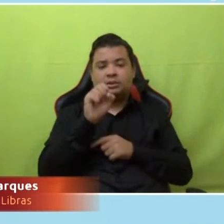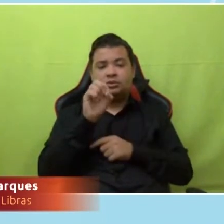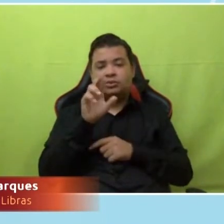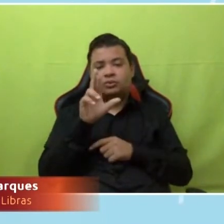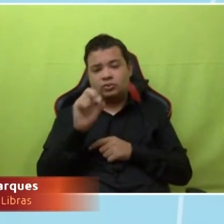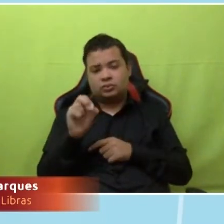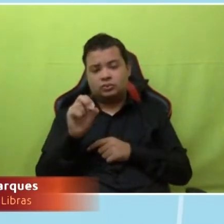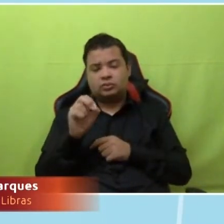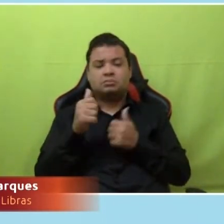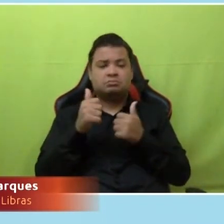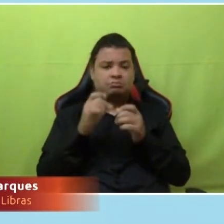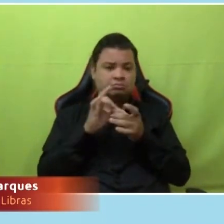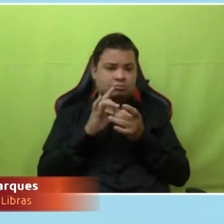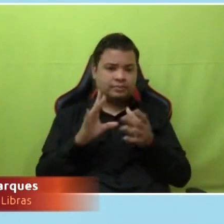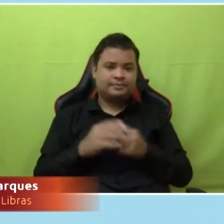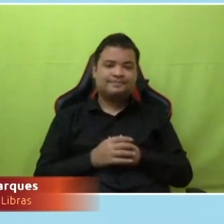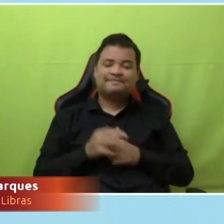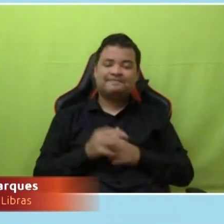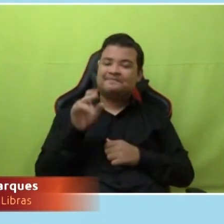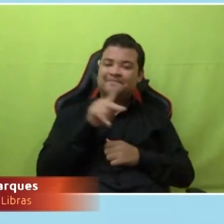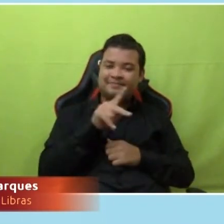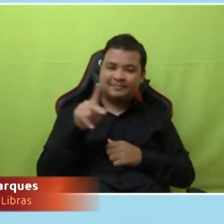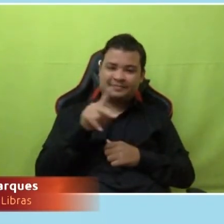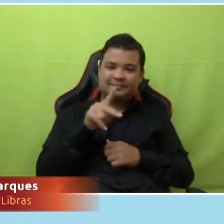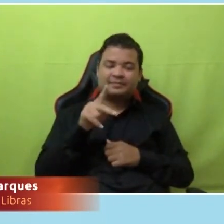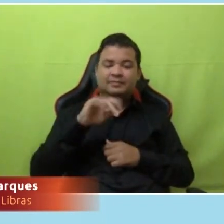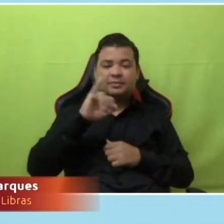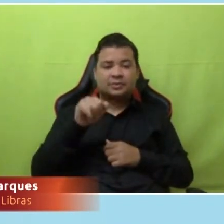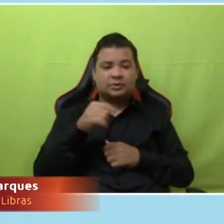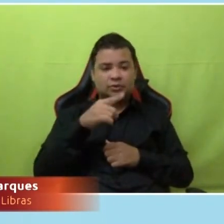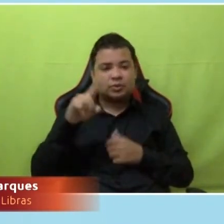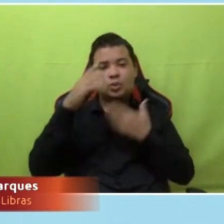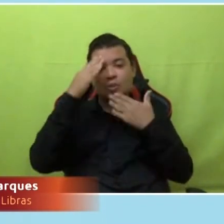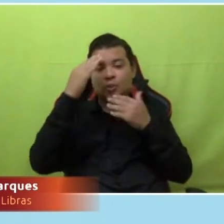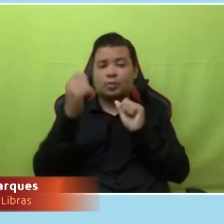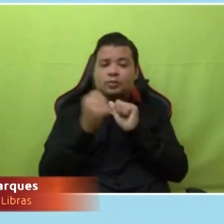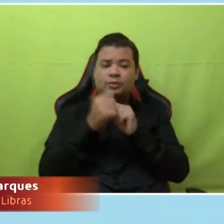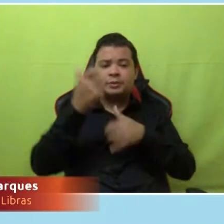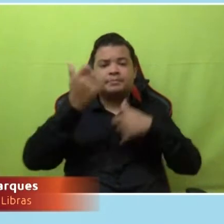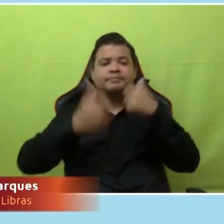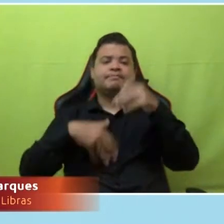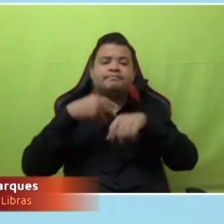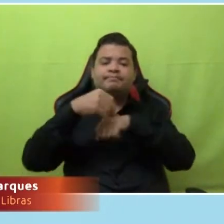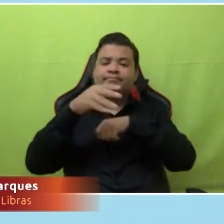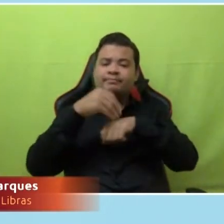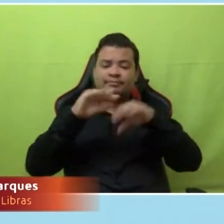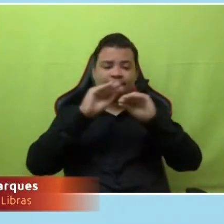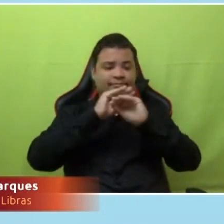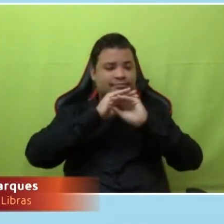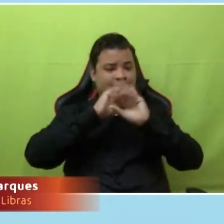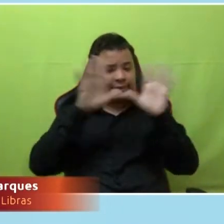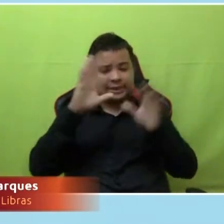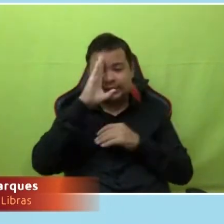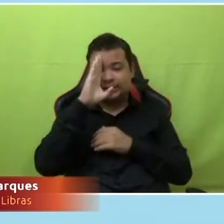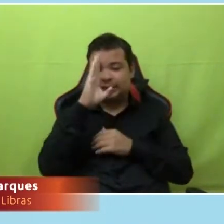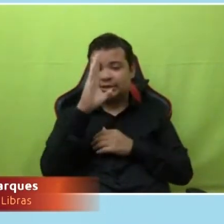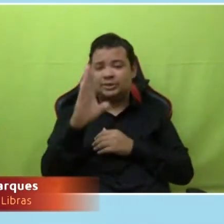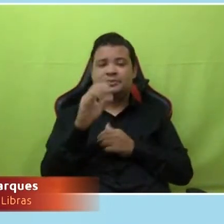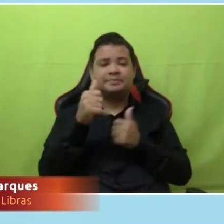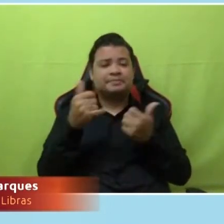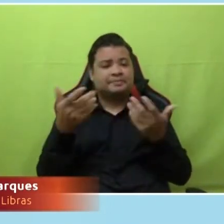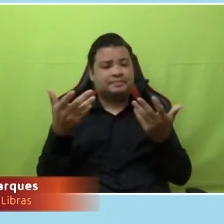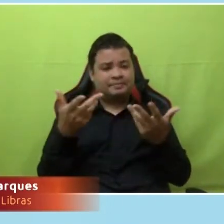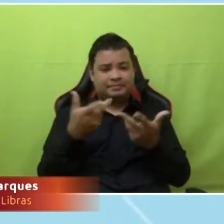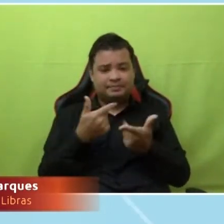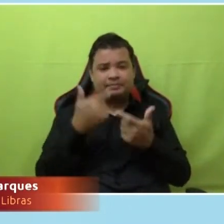Tá certo, professor João, muito obrigada pela sua presença, sempre muito bom contar com as explicações tão claras, tão diretas, que o senhor sempre dá a